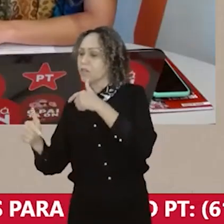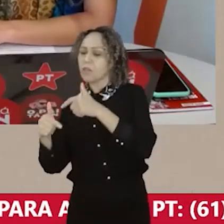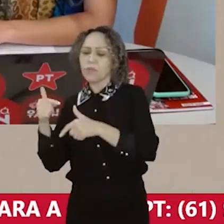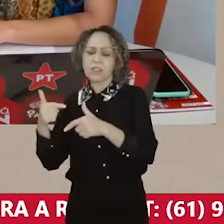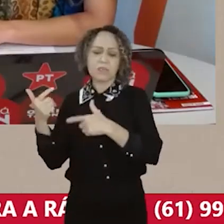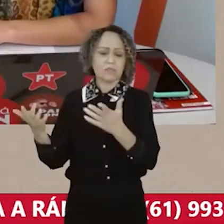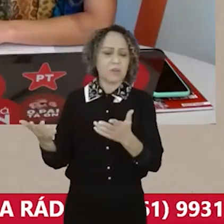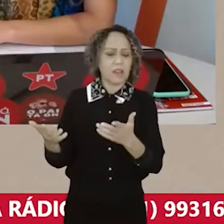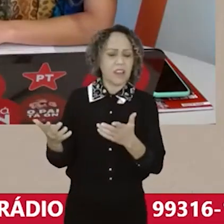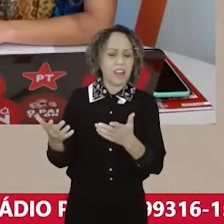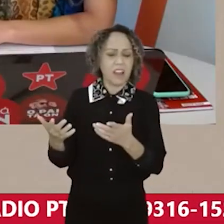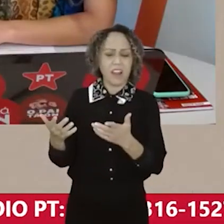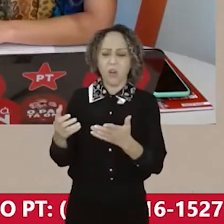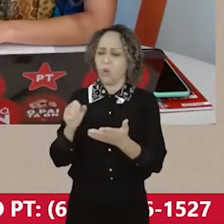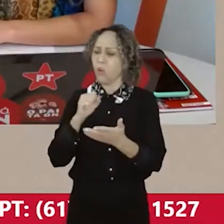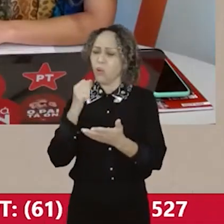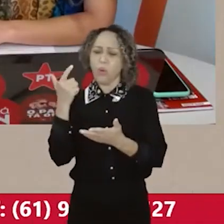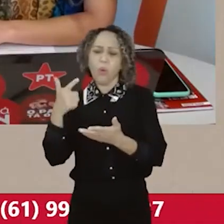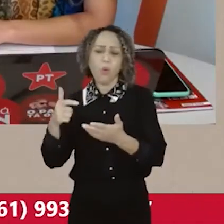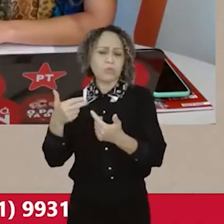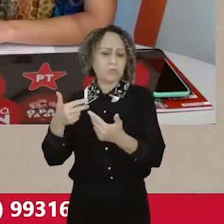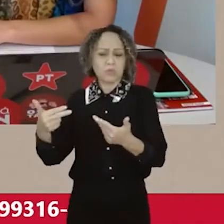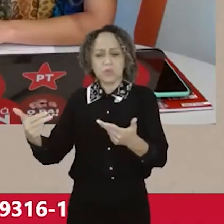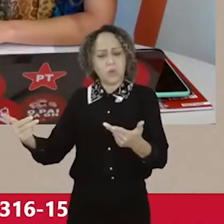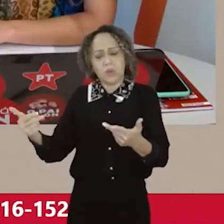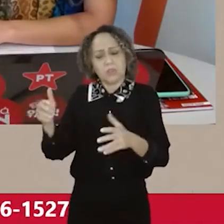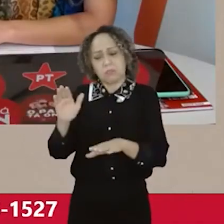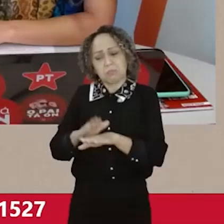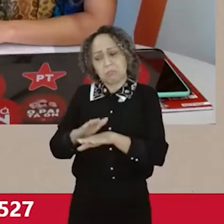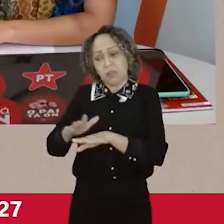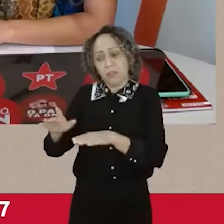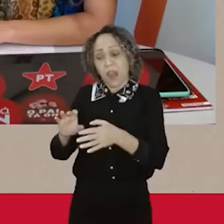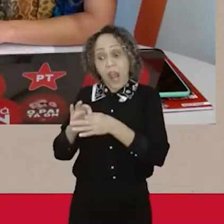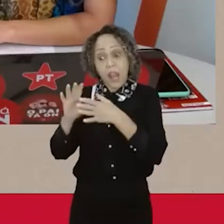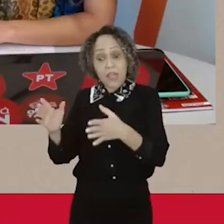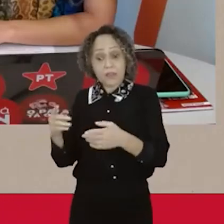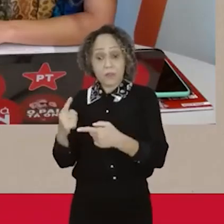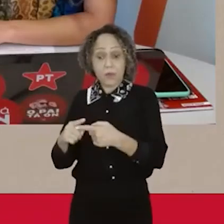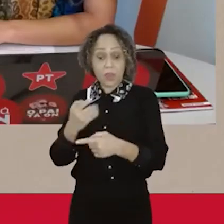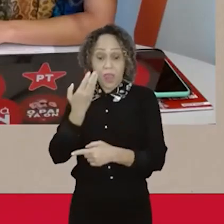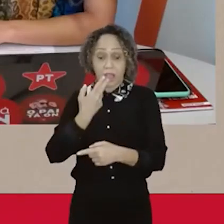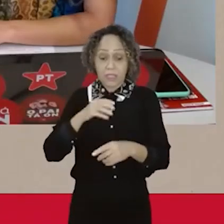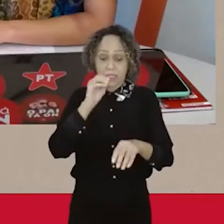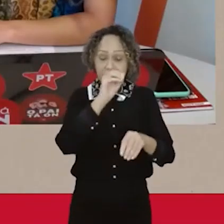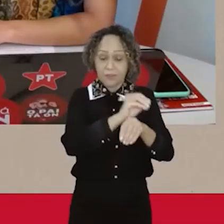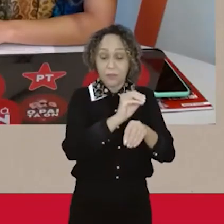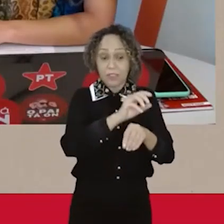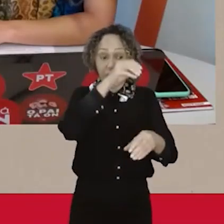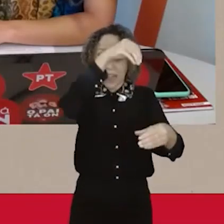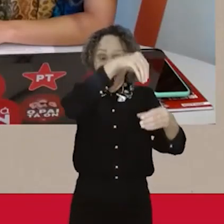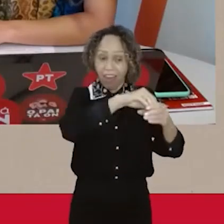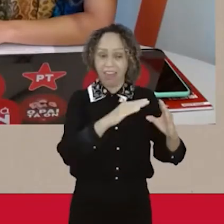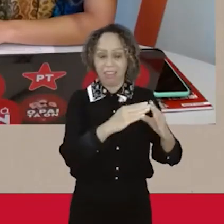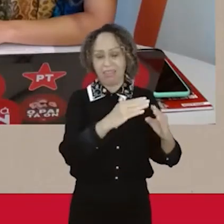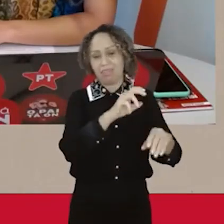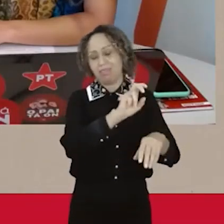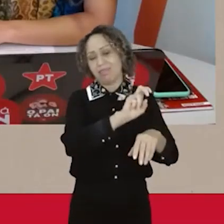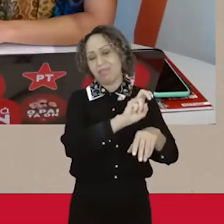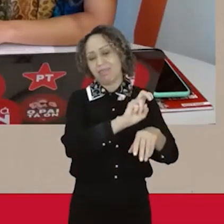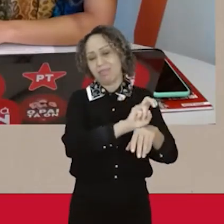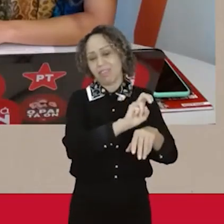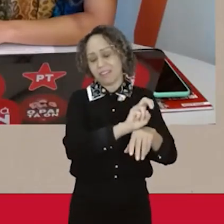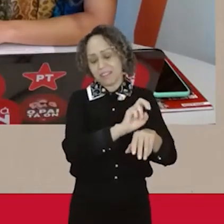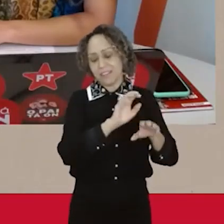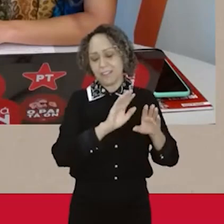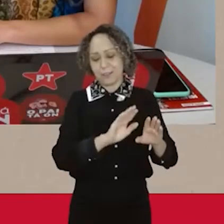né? Não só ali o cuidado com essa criança, principalmente quando é de 0 a 6 anos, que exige um nível de cuidado muito maior.